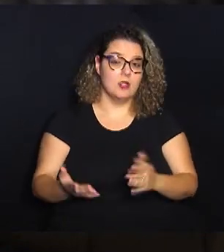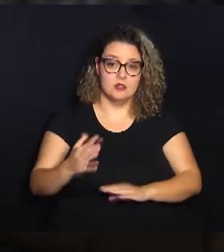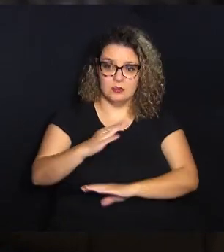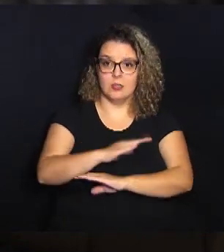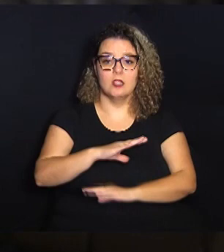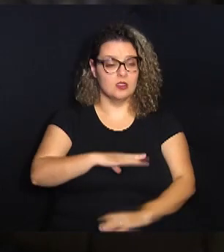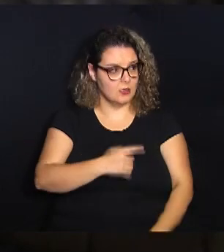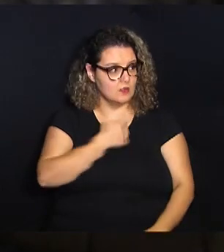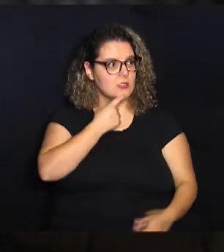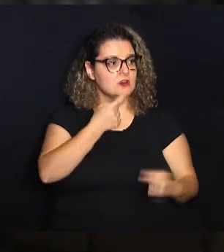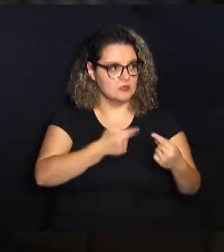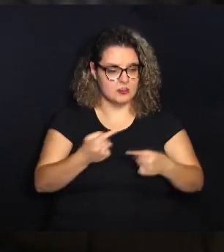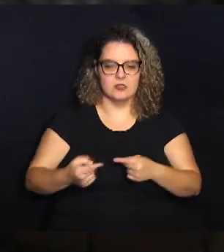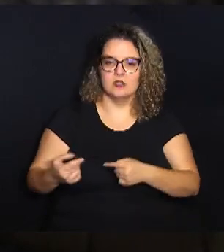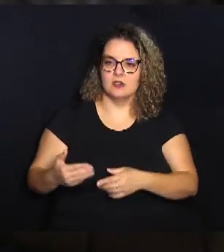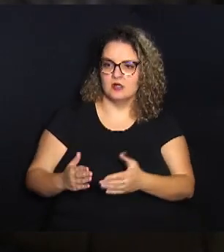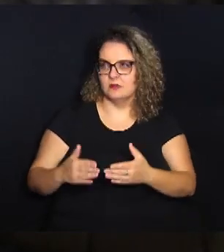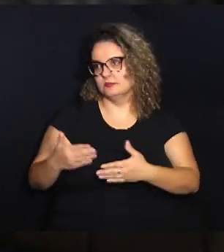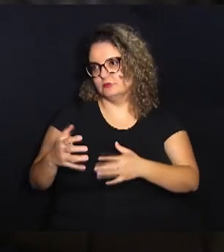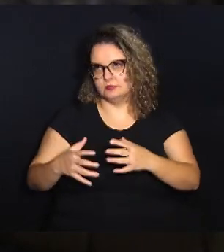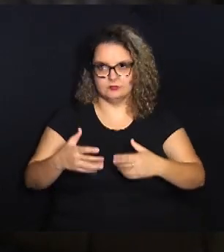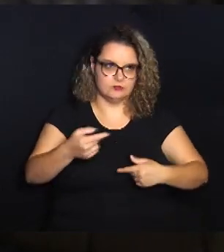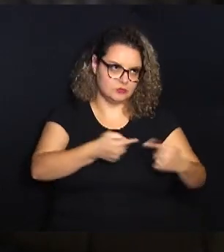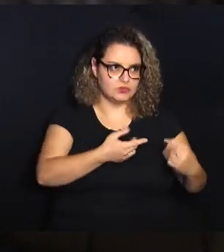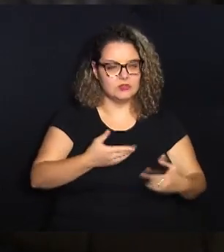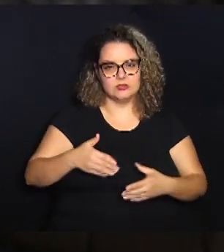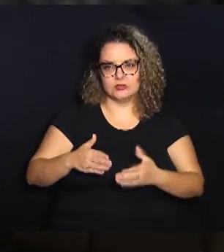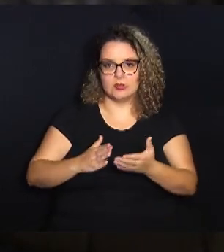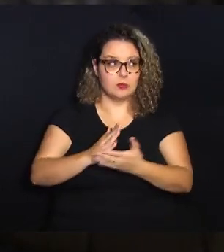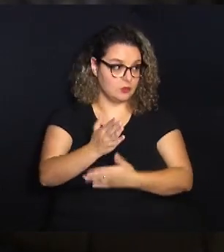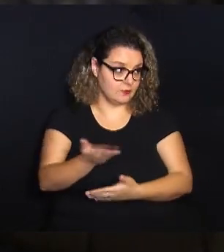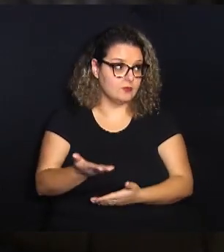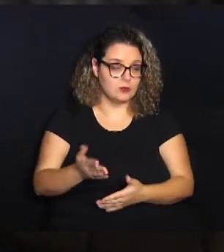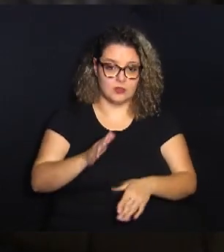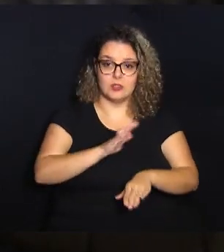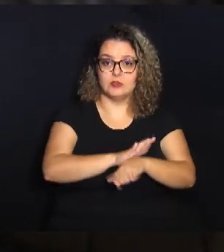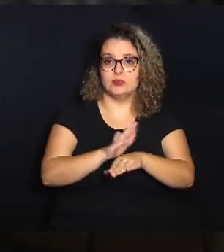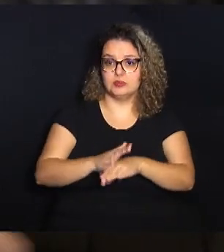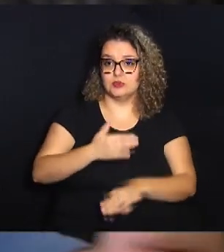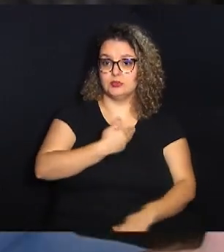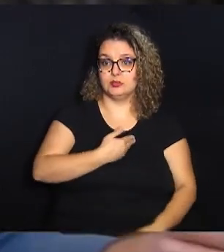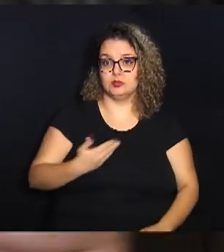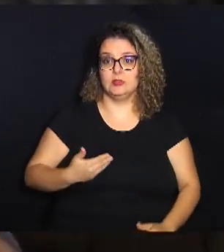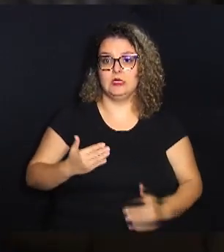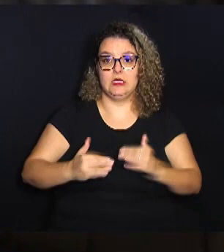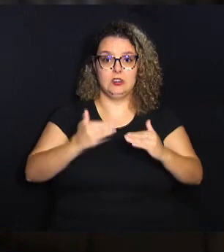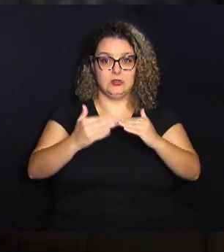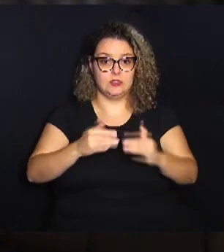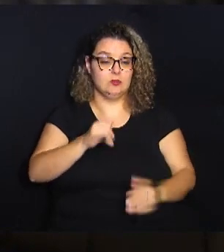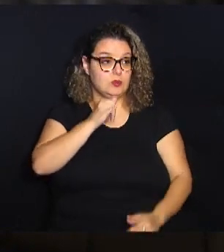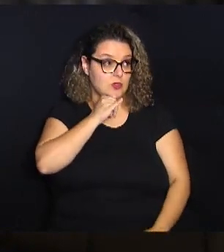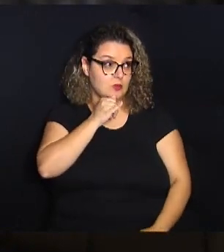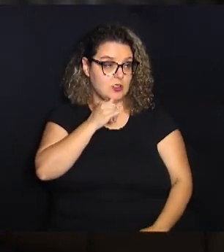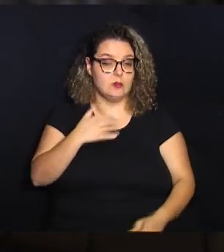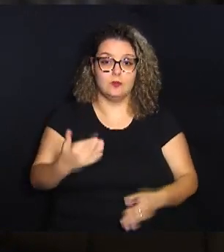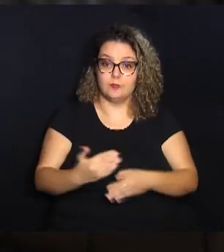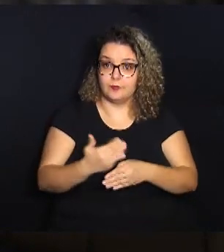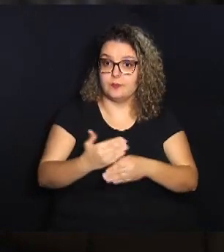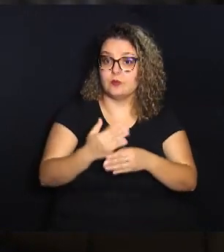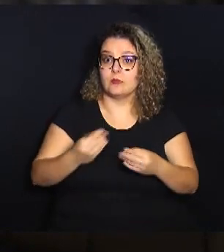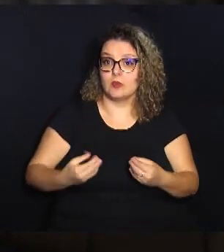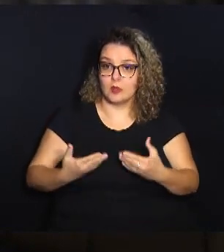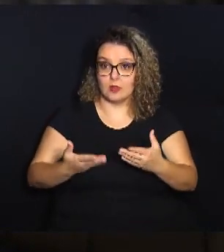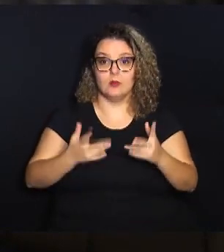discutiu, debateu, aprovou, que ajudaram, né, o governo a desenvolver, por exemplo, as obras que estão sendo